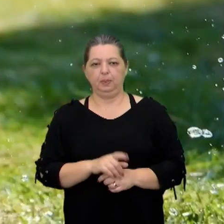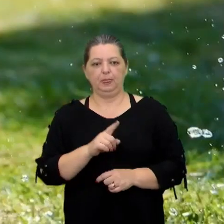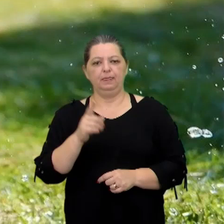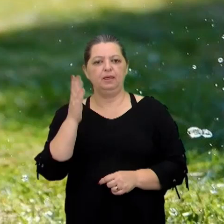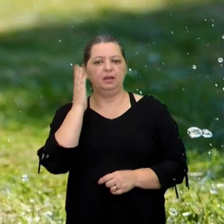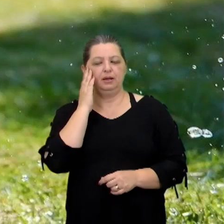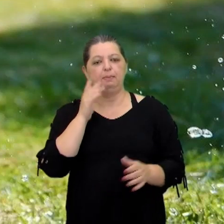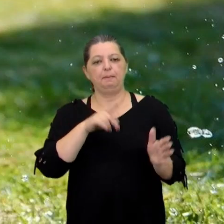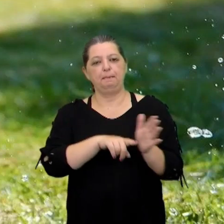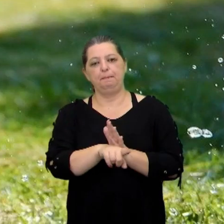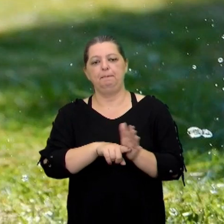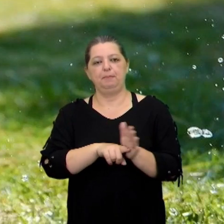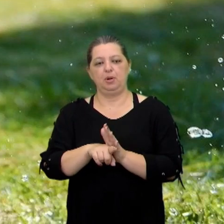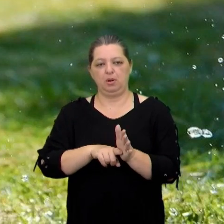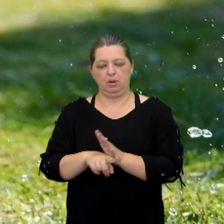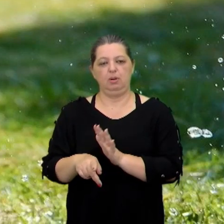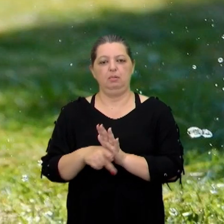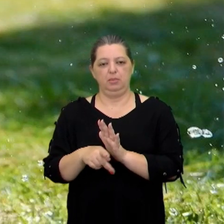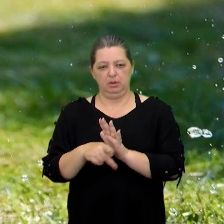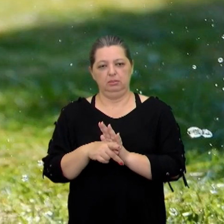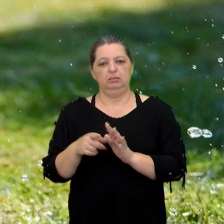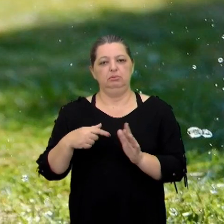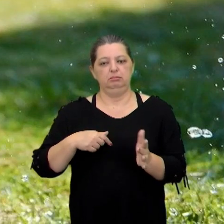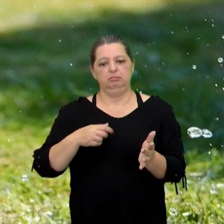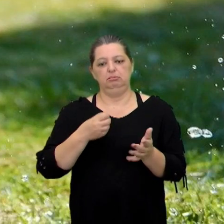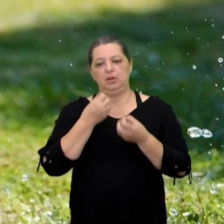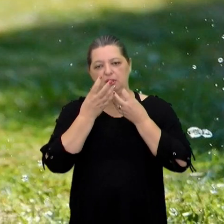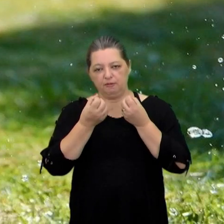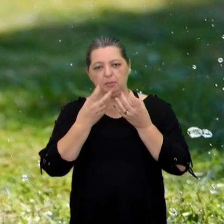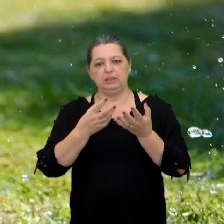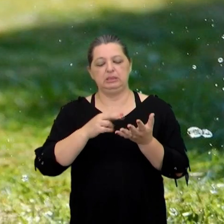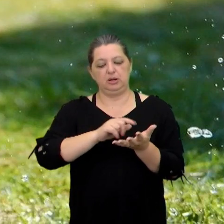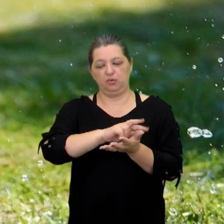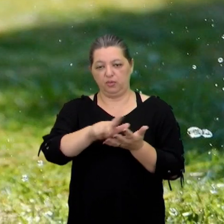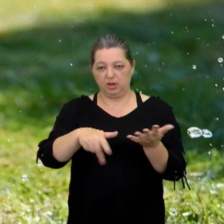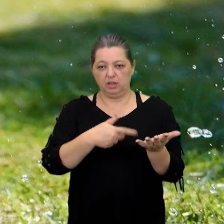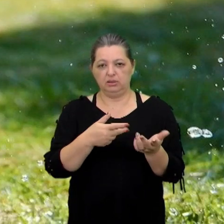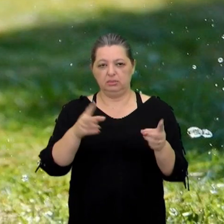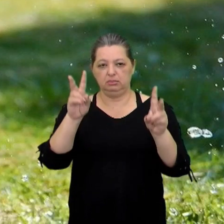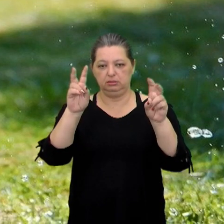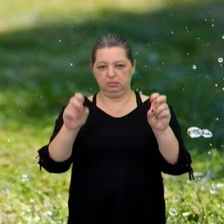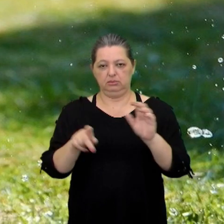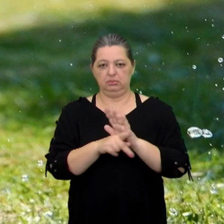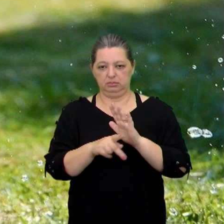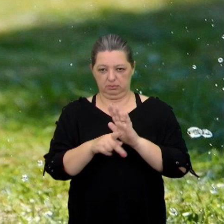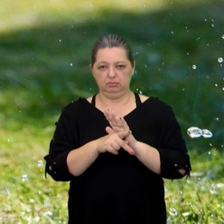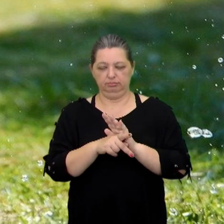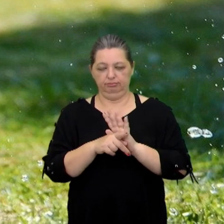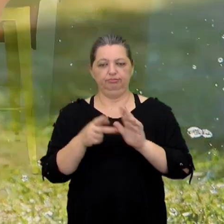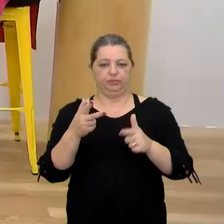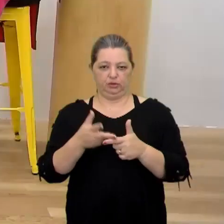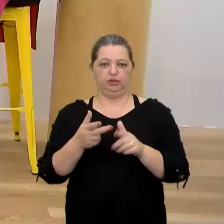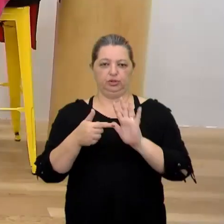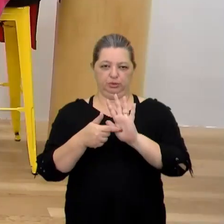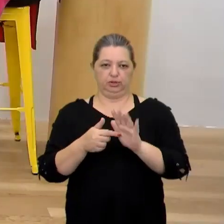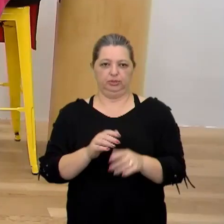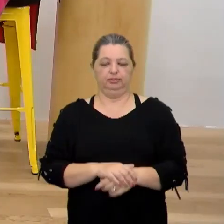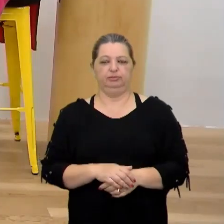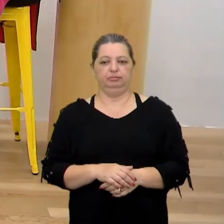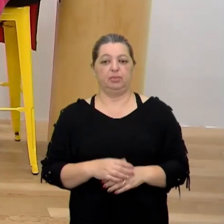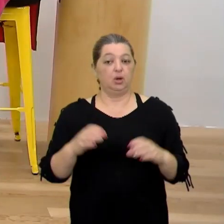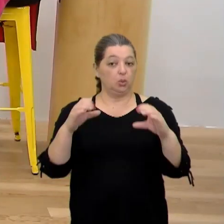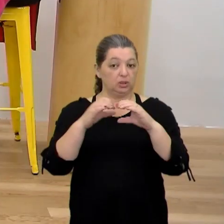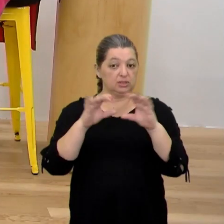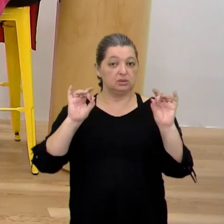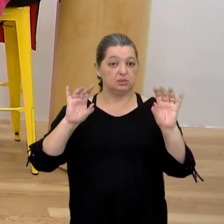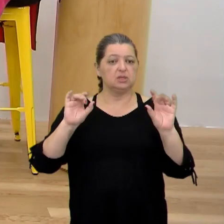aí, Escritório Regional da FAO, né, com vários dados aí sobre o tema aí abordado. Vamos mandar um coração especial?